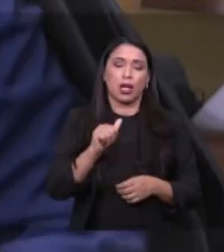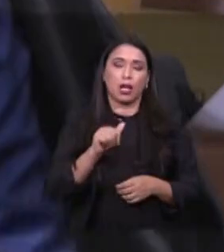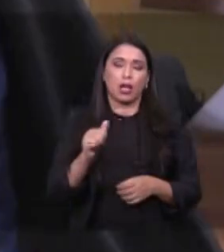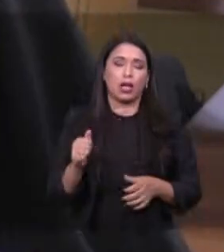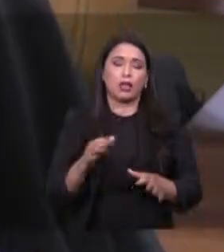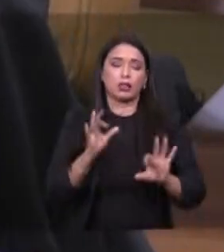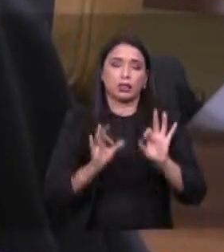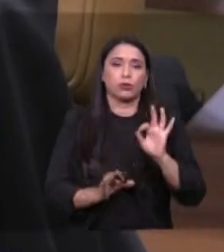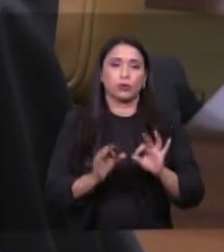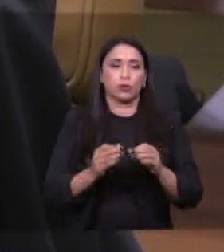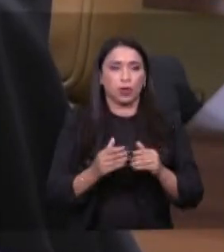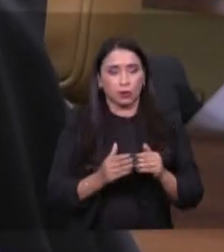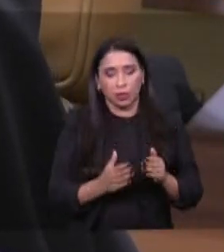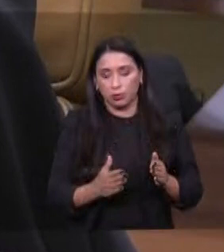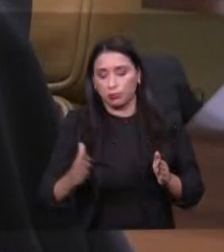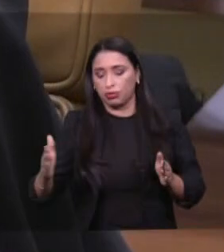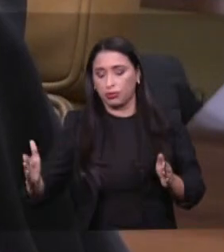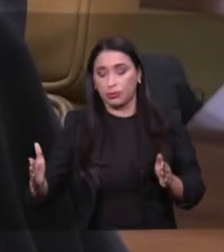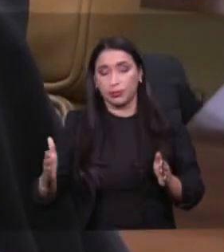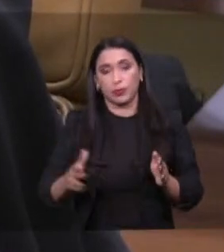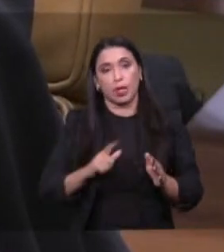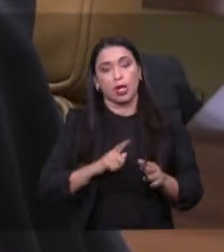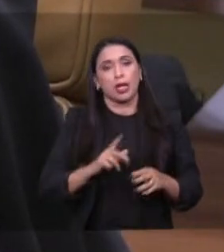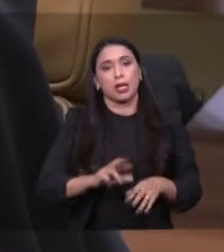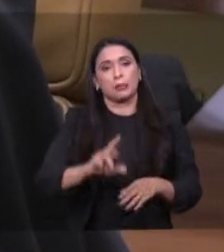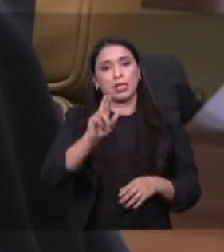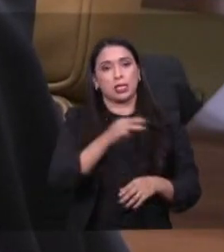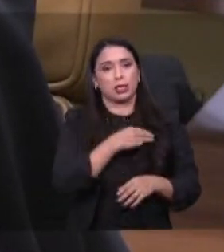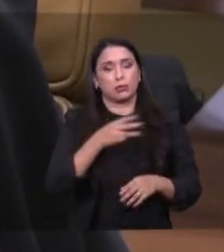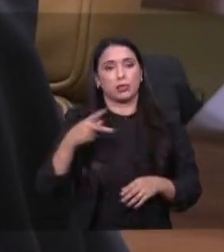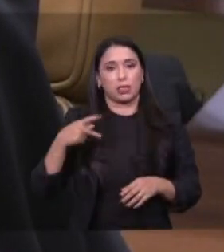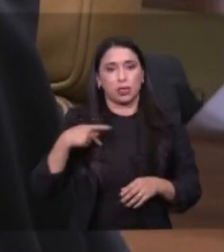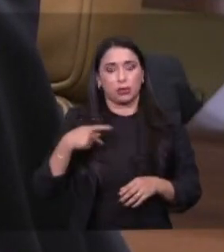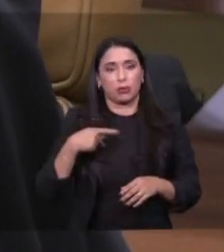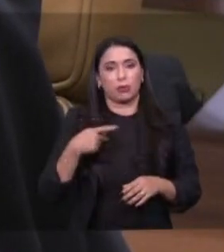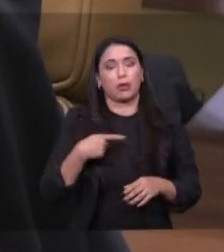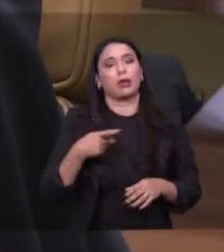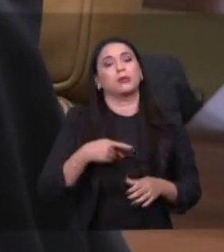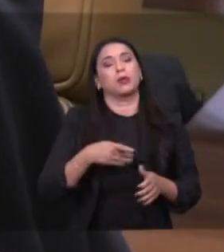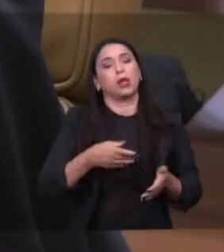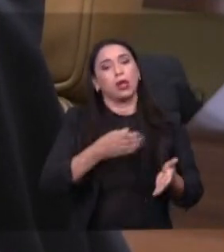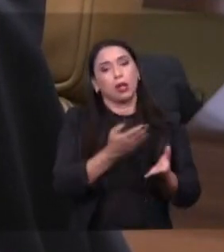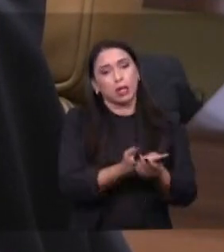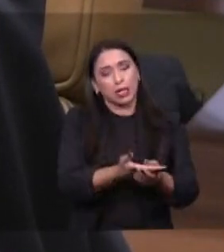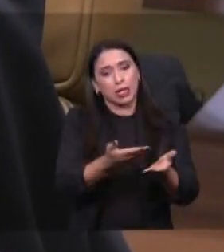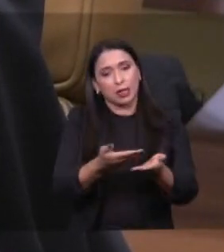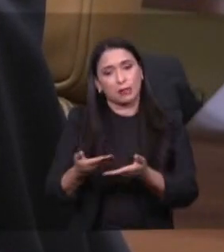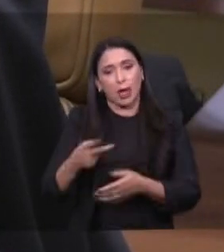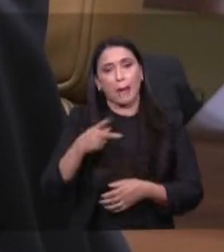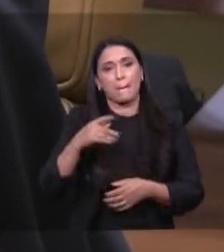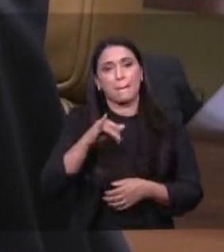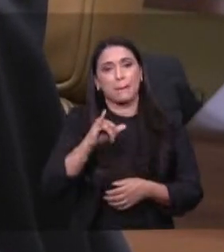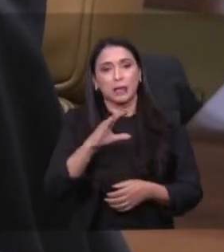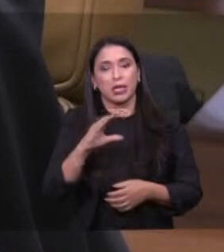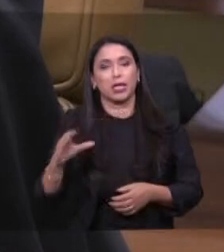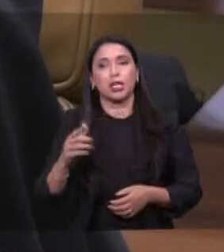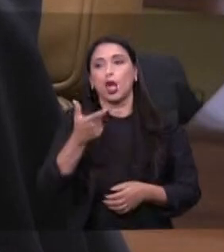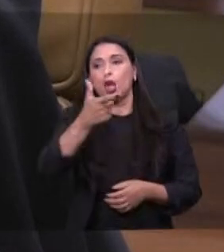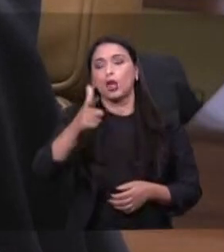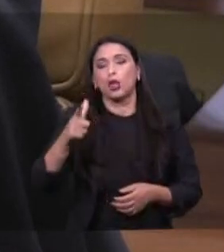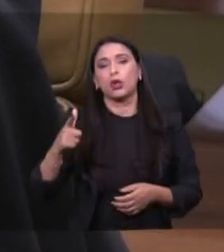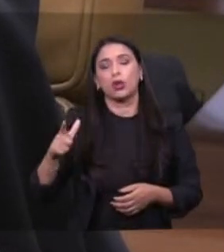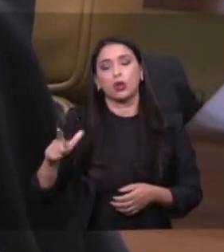julgamento, para os representantes do Ministério Público que encaminharem, sob pena de nulidade, todos os PIC e outros